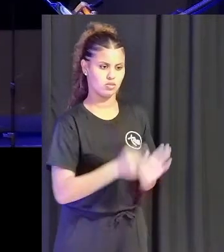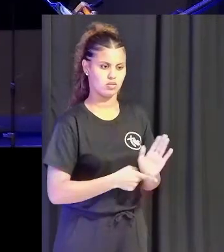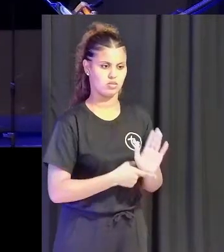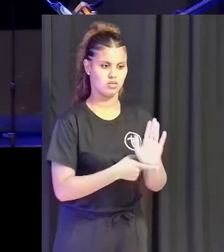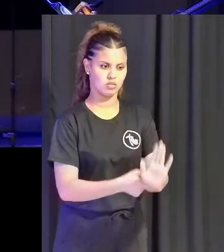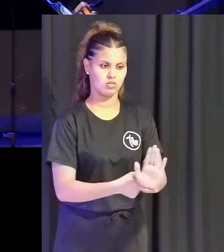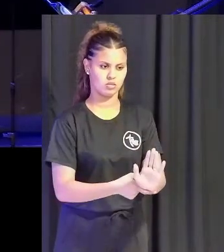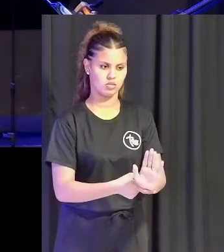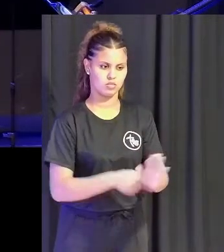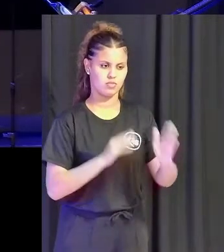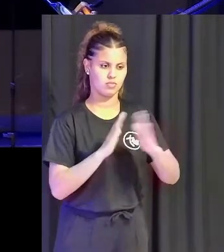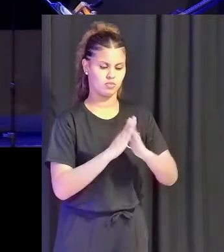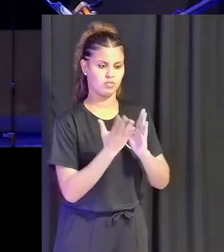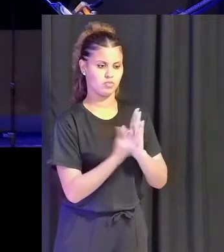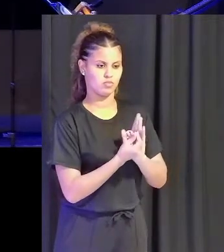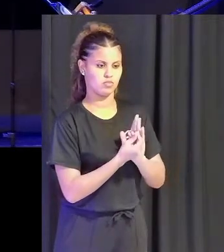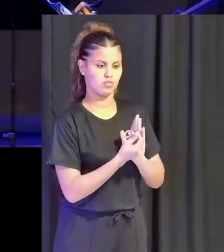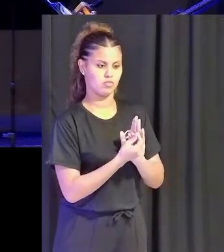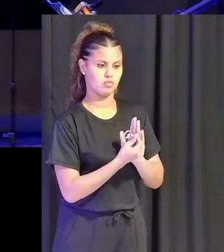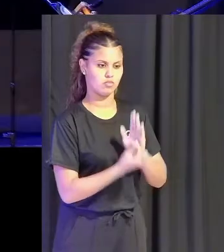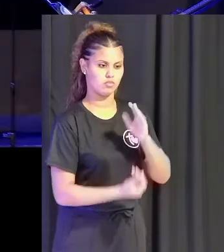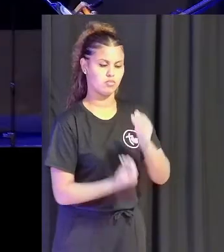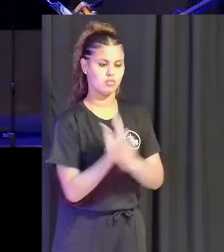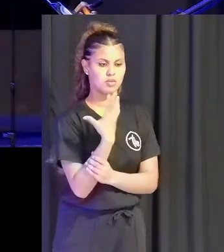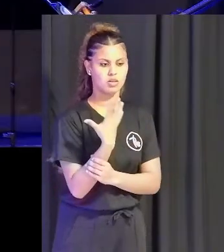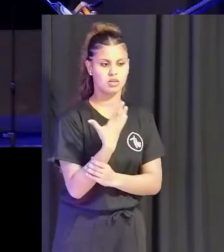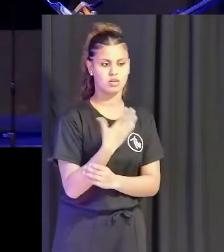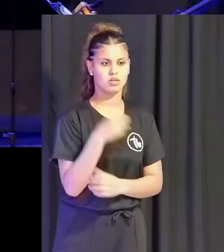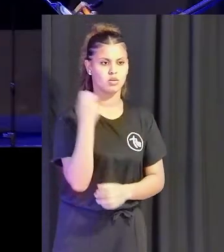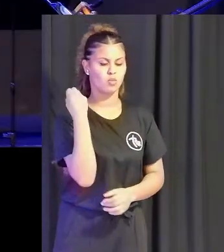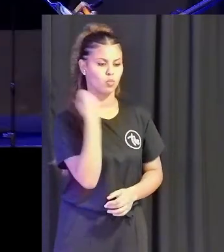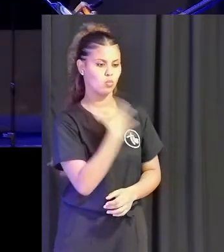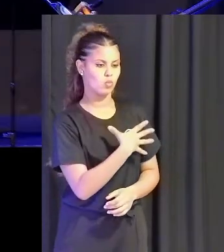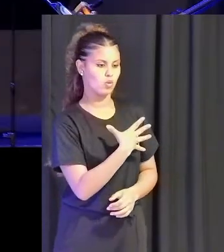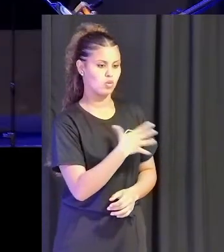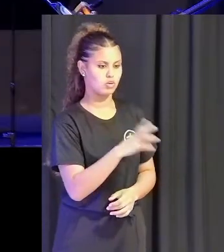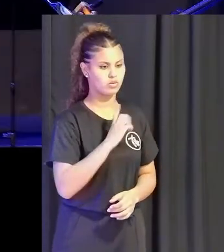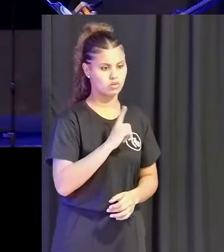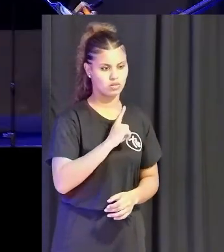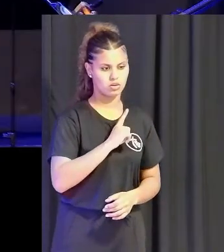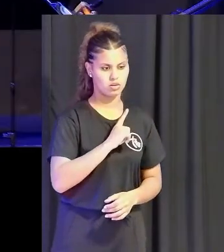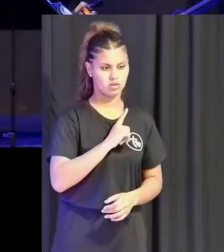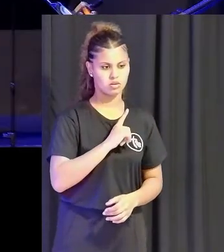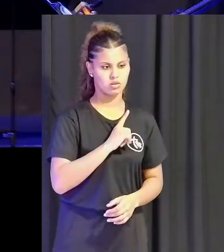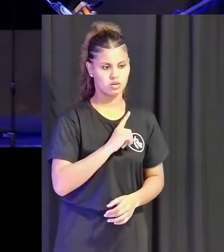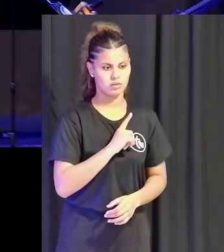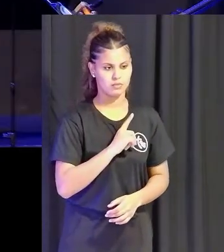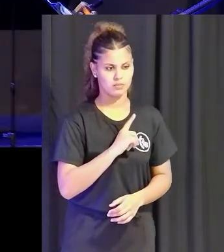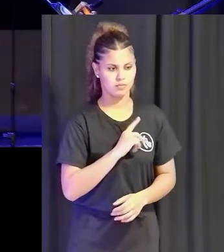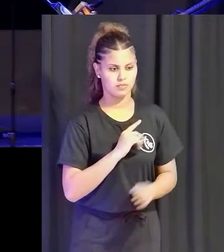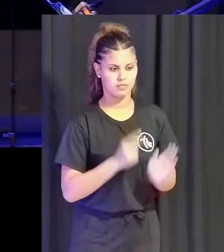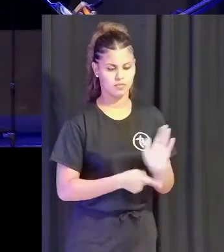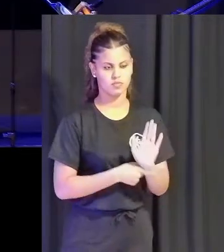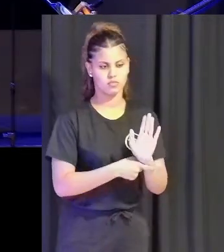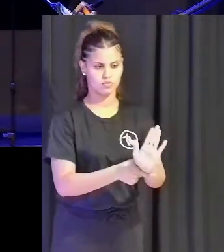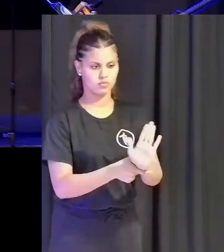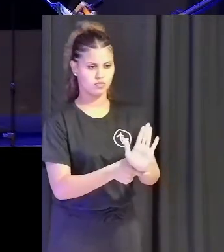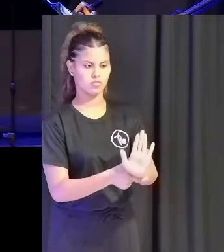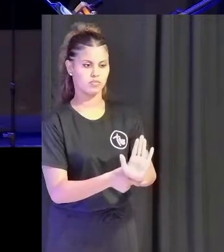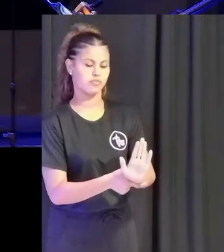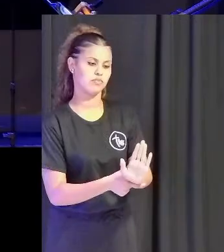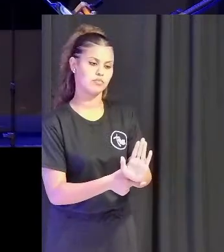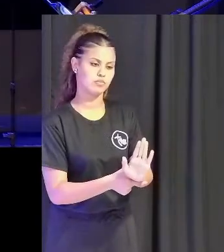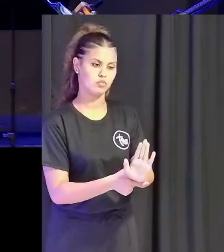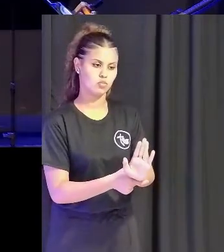plantação de igrejas aqui nesta região. E também temos ajudado a implementar uma rede urbana